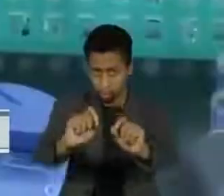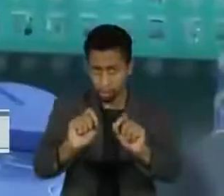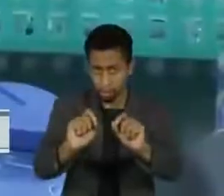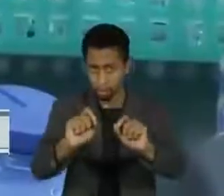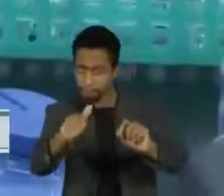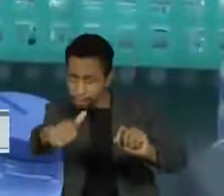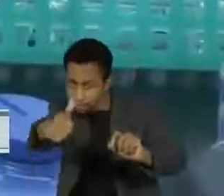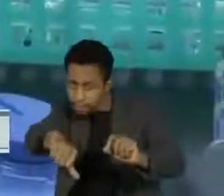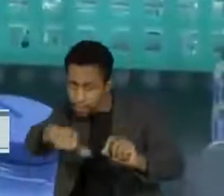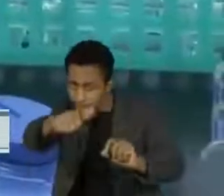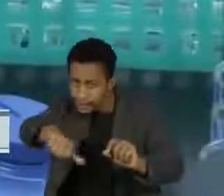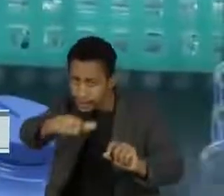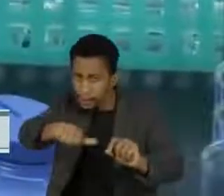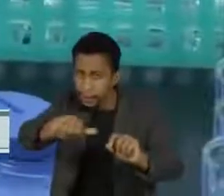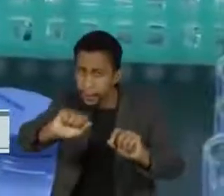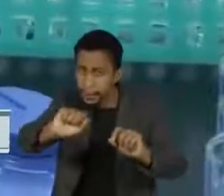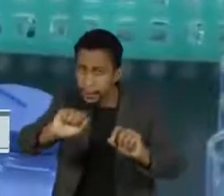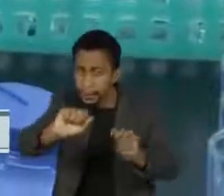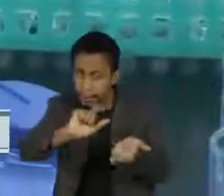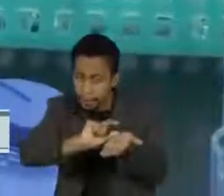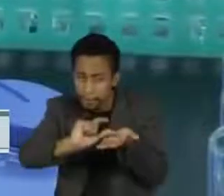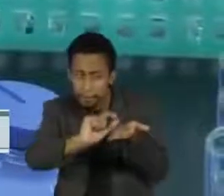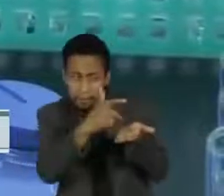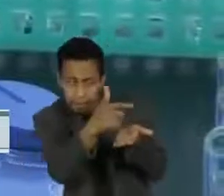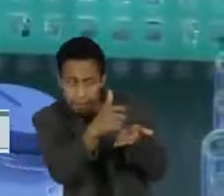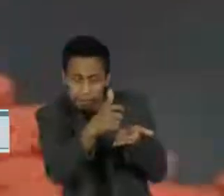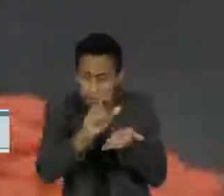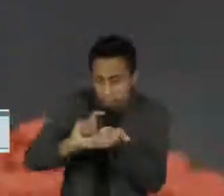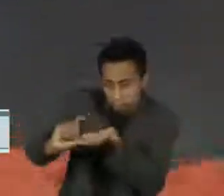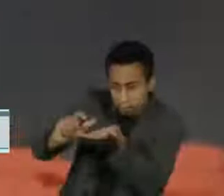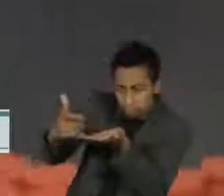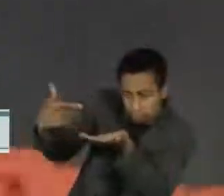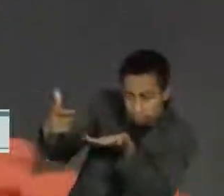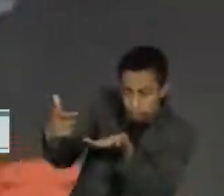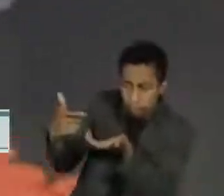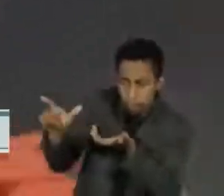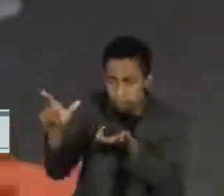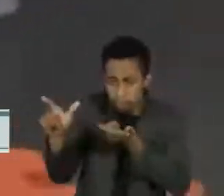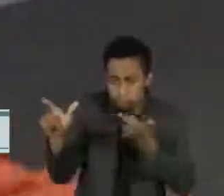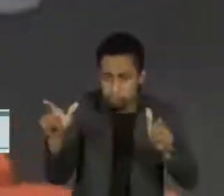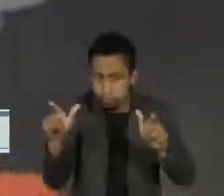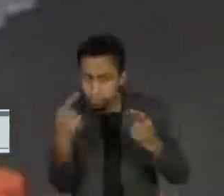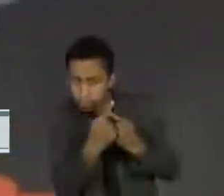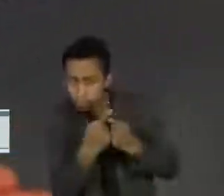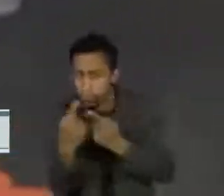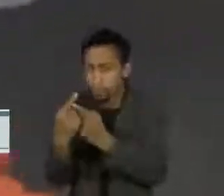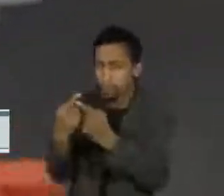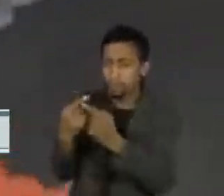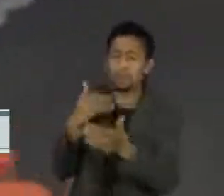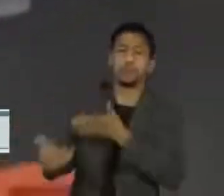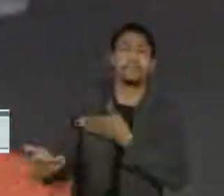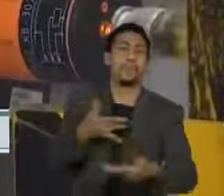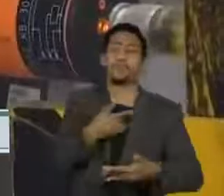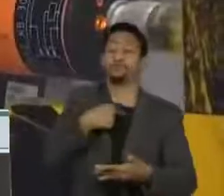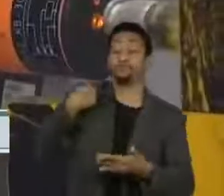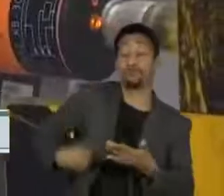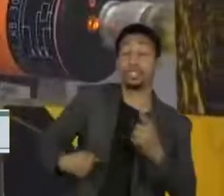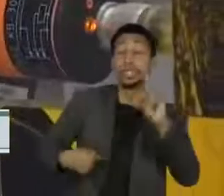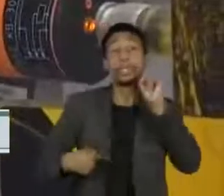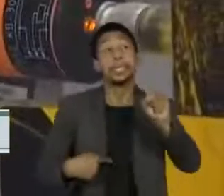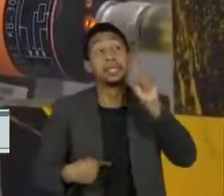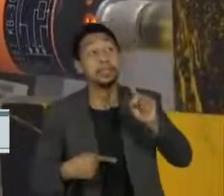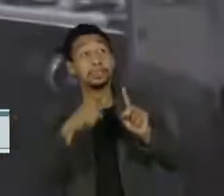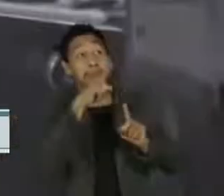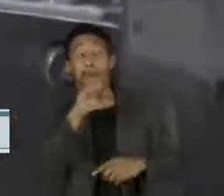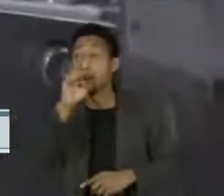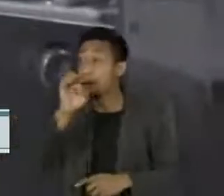avaliar concretamente a vacina X ou a vacina Y, não levará em conta se a vacina vem da China, dos Estados Unidos, se vem